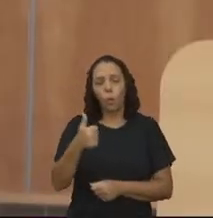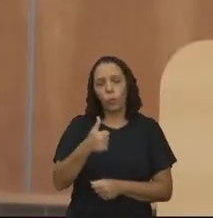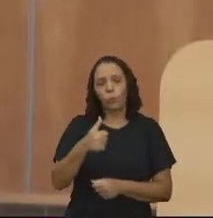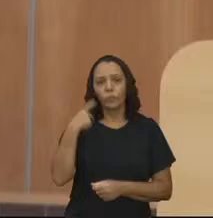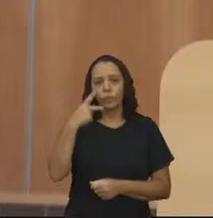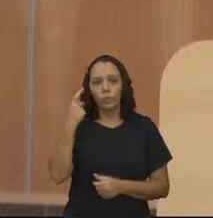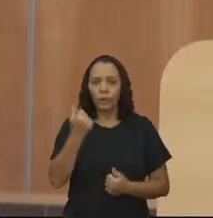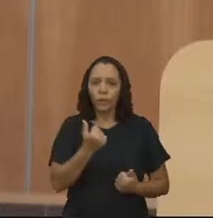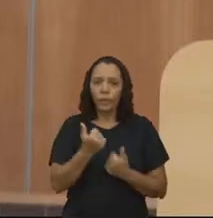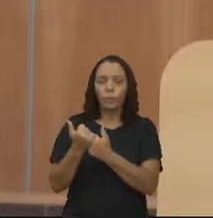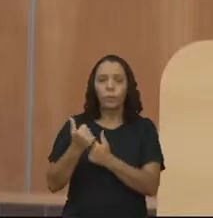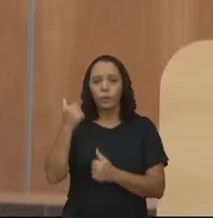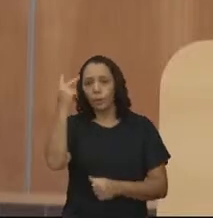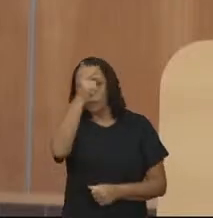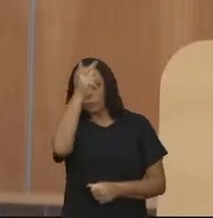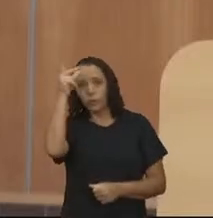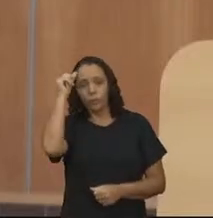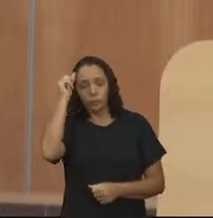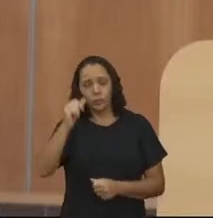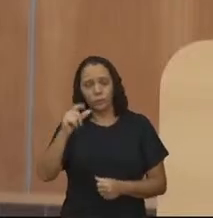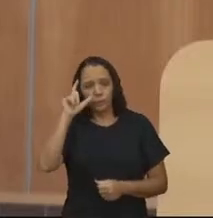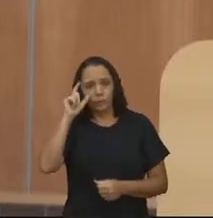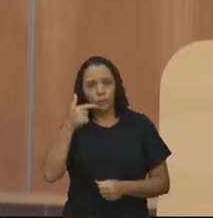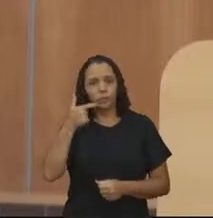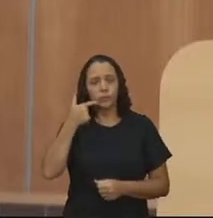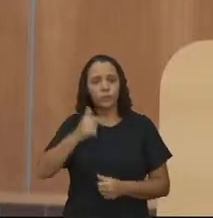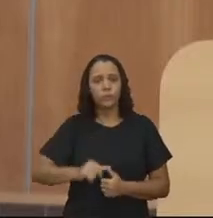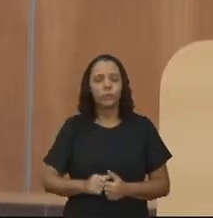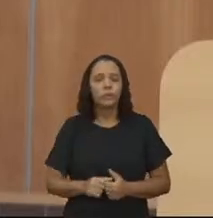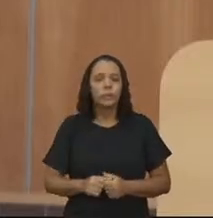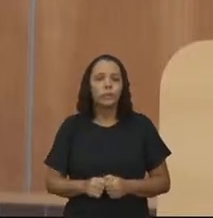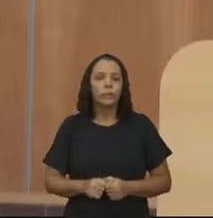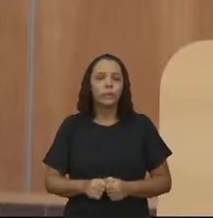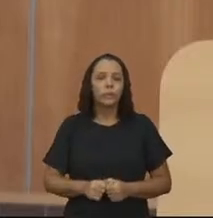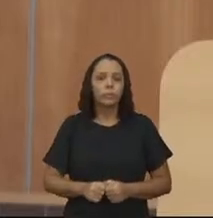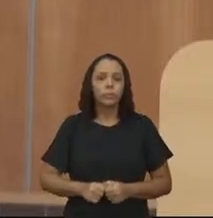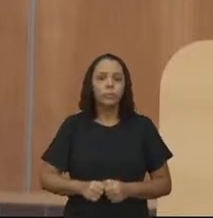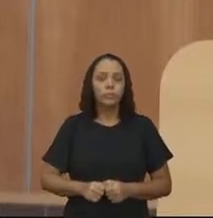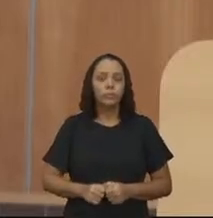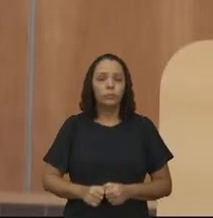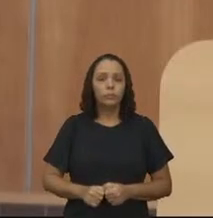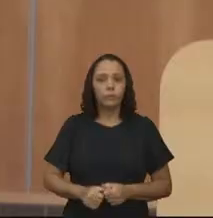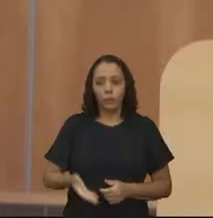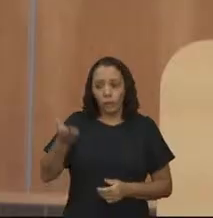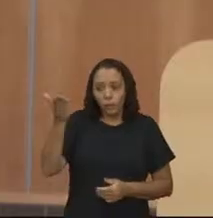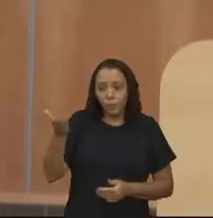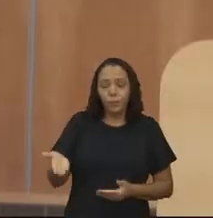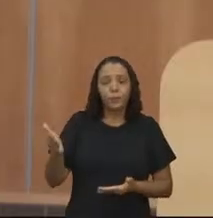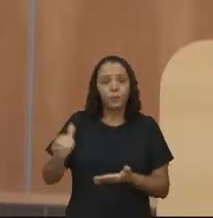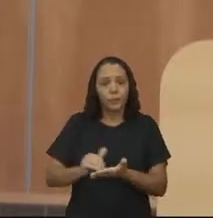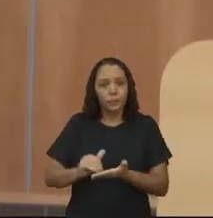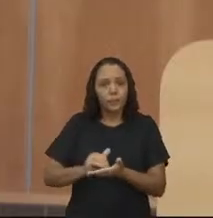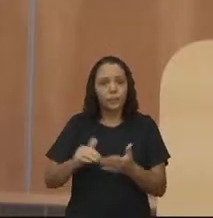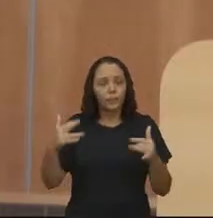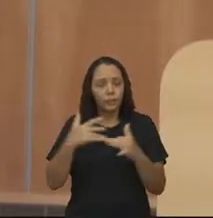prefeito, Celso Florencio. Ele é um secretário da mobilidade